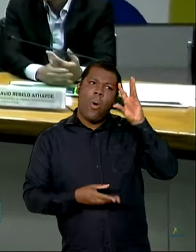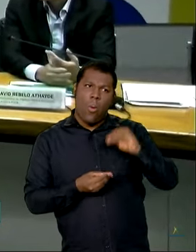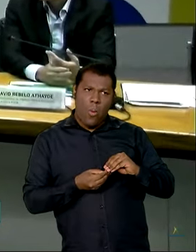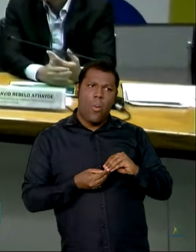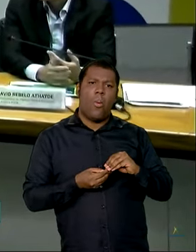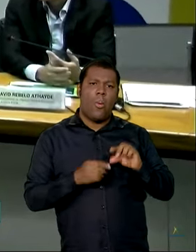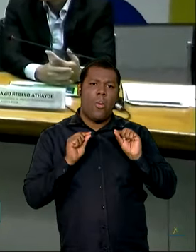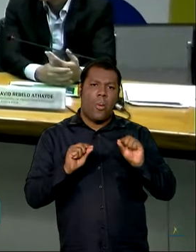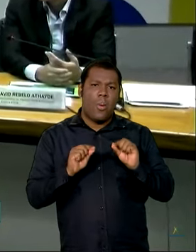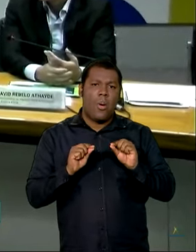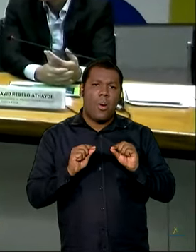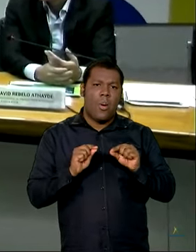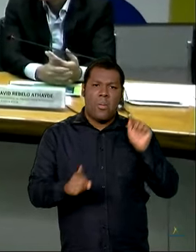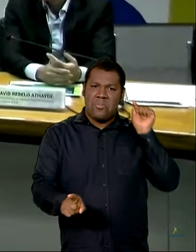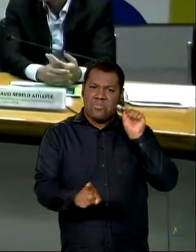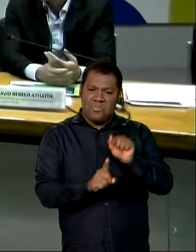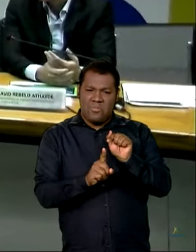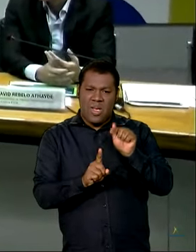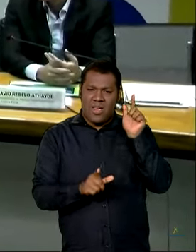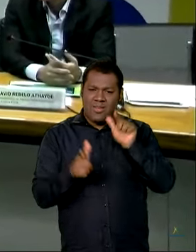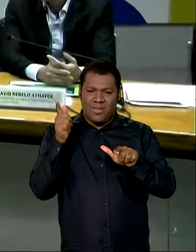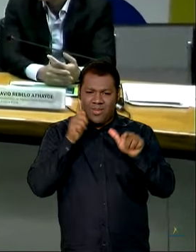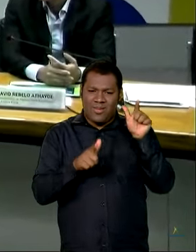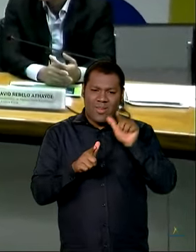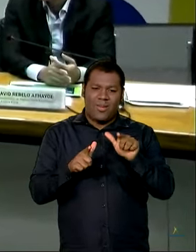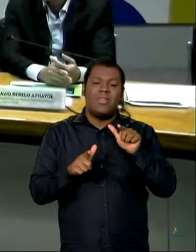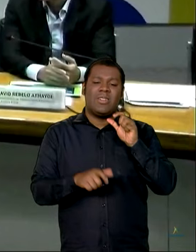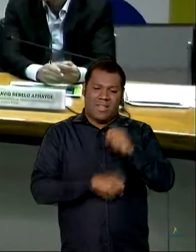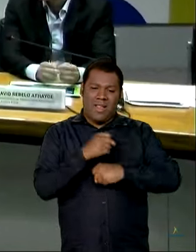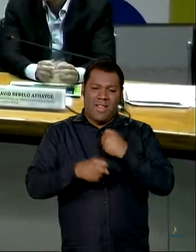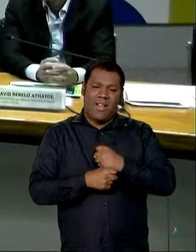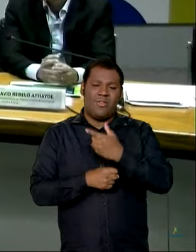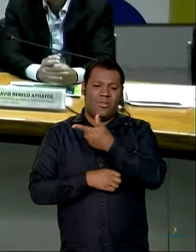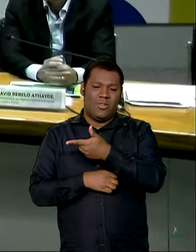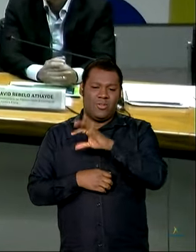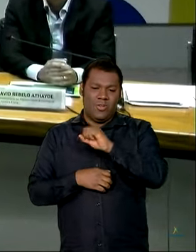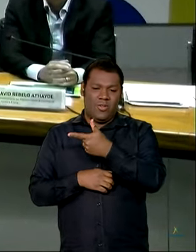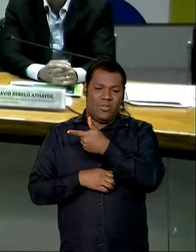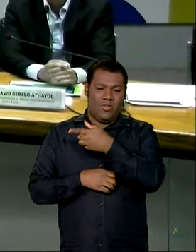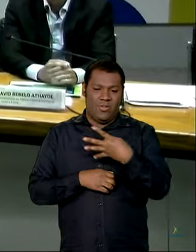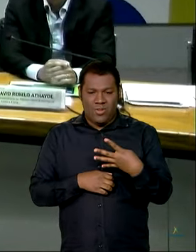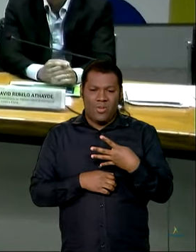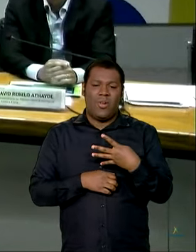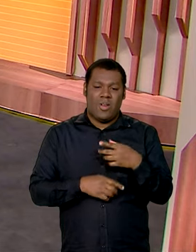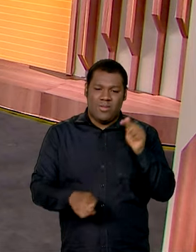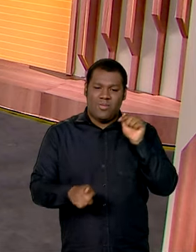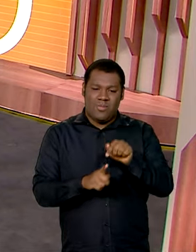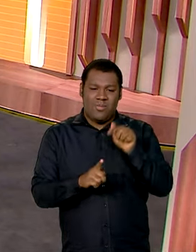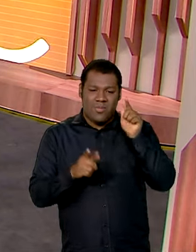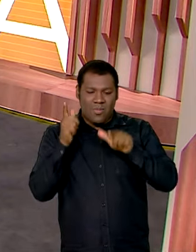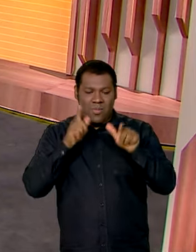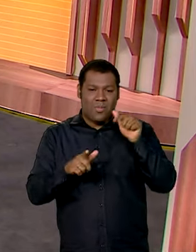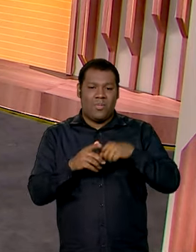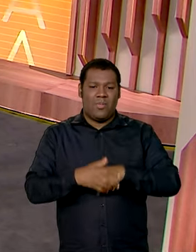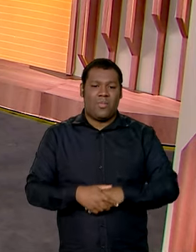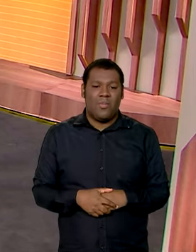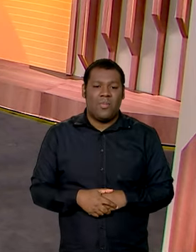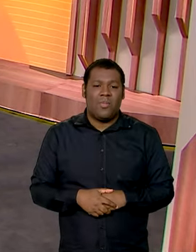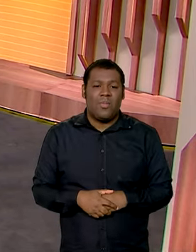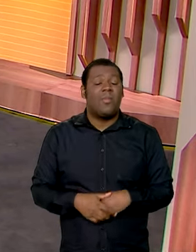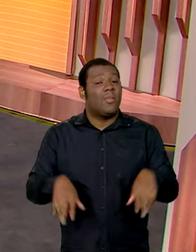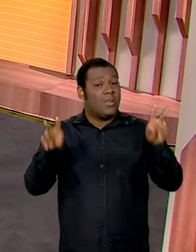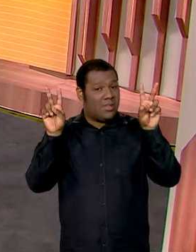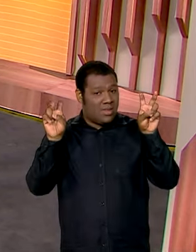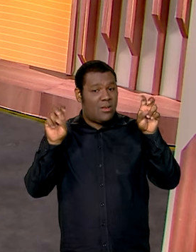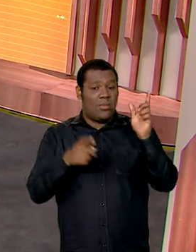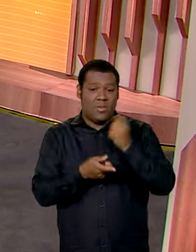factível o atingimento da meta estabelecida para 2024, assim como as que foram estabelecidas aí para os demais anos. A gente continua